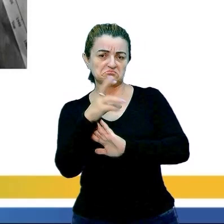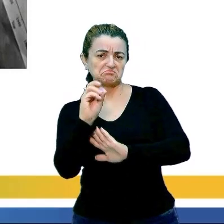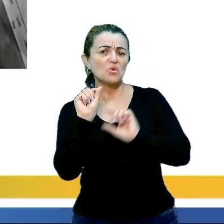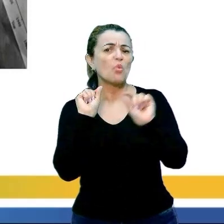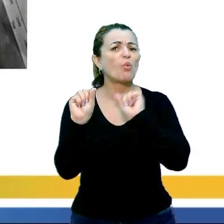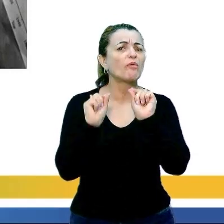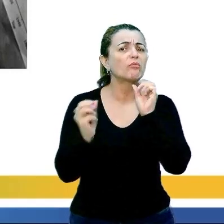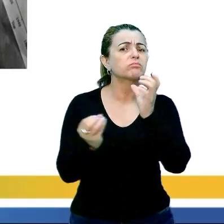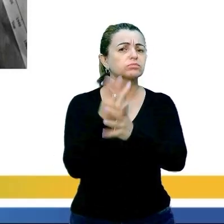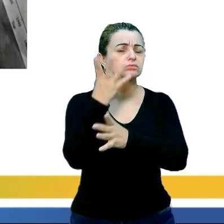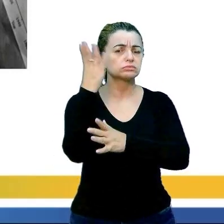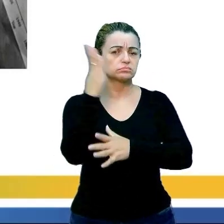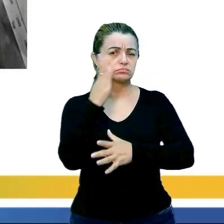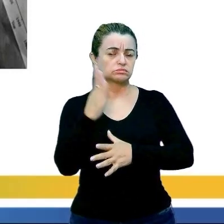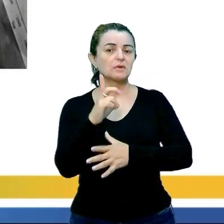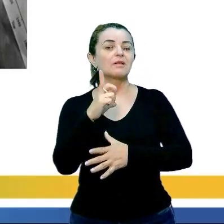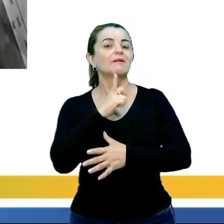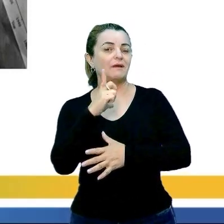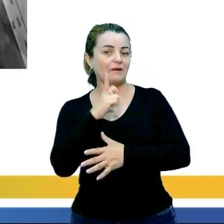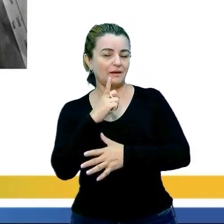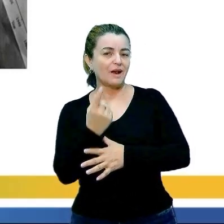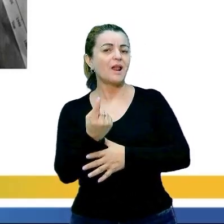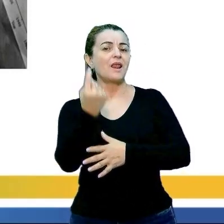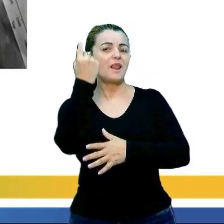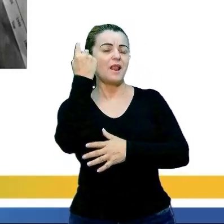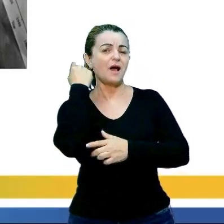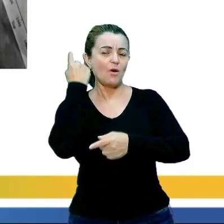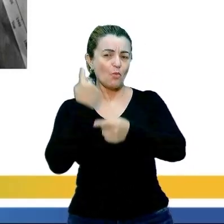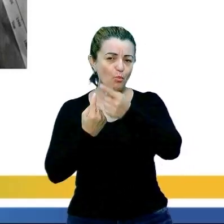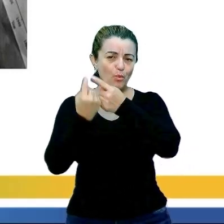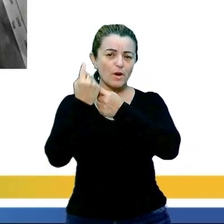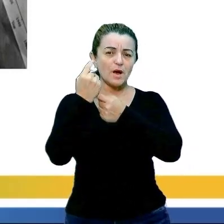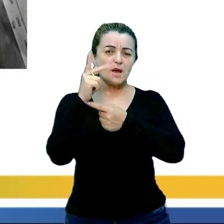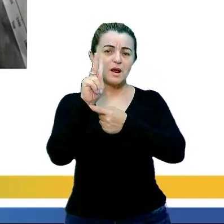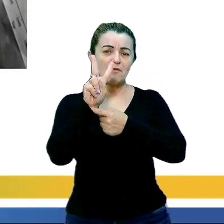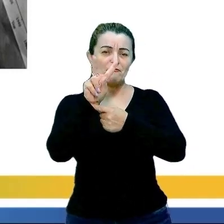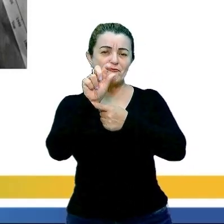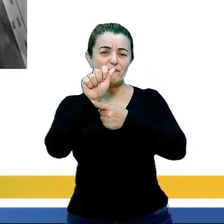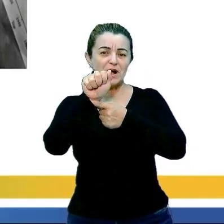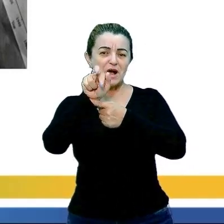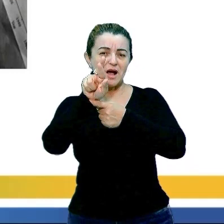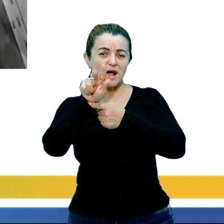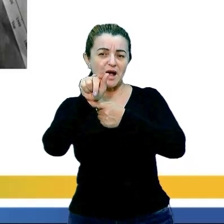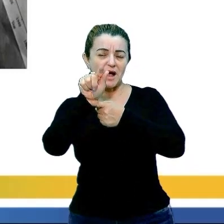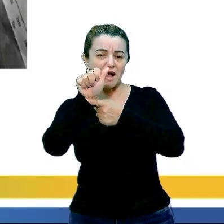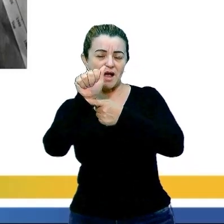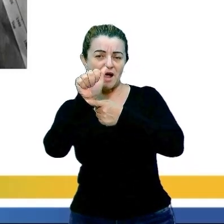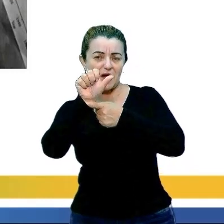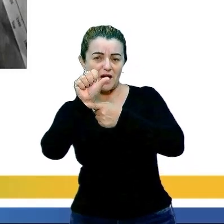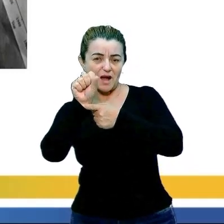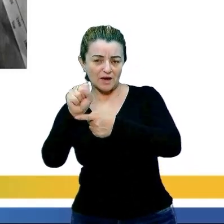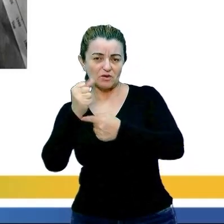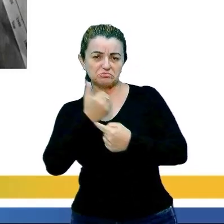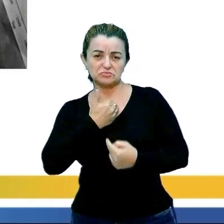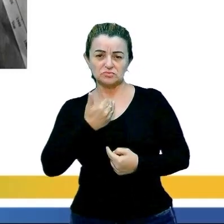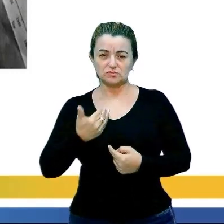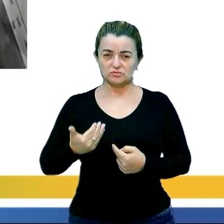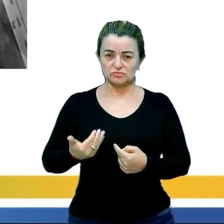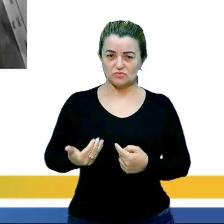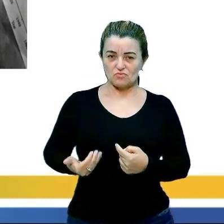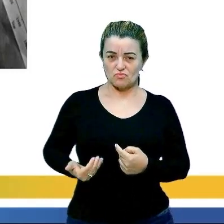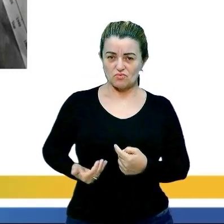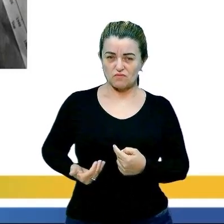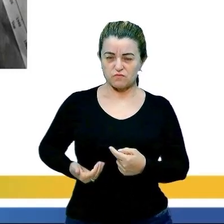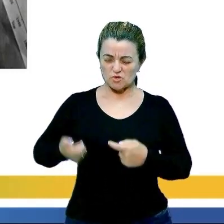1945? A gente tem a Era Vargas, citado por muitos como uma forma de governo um